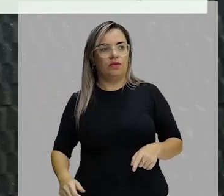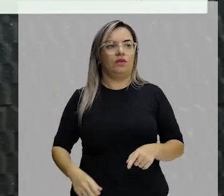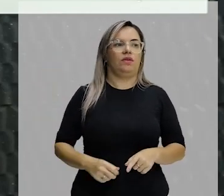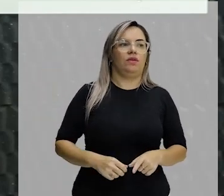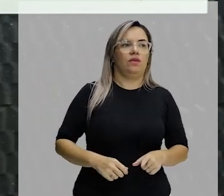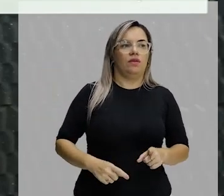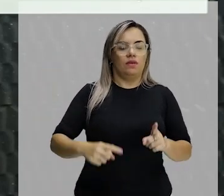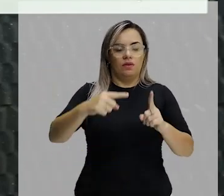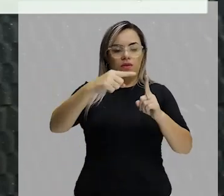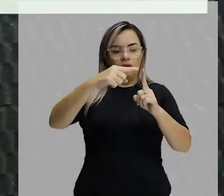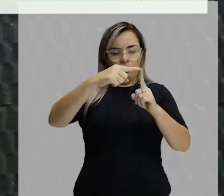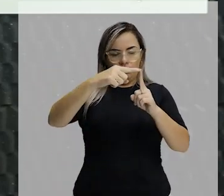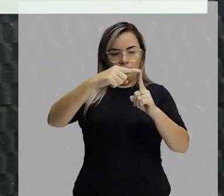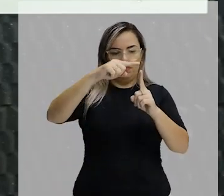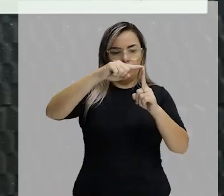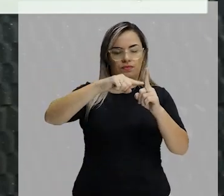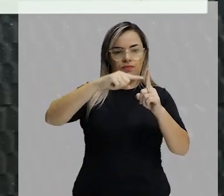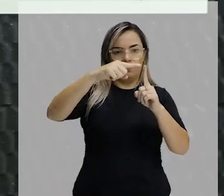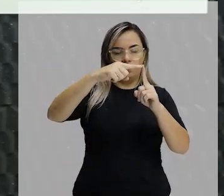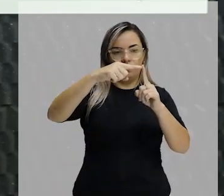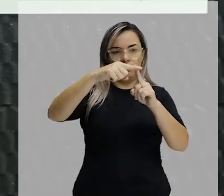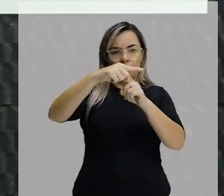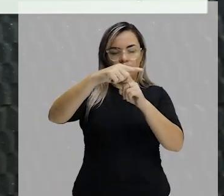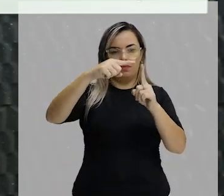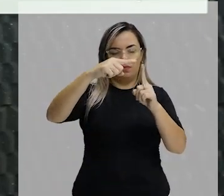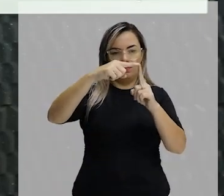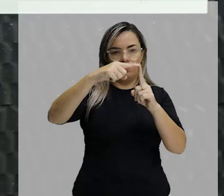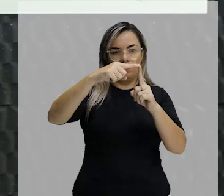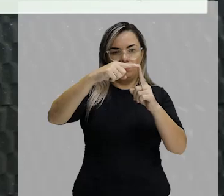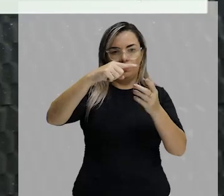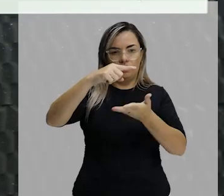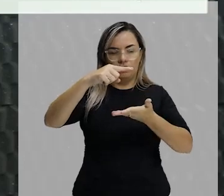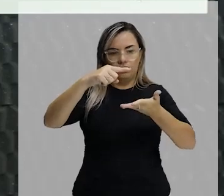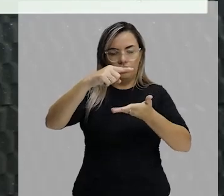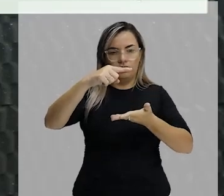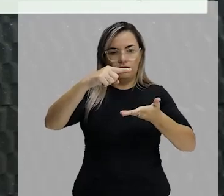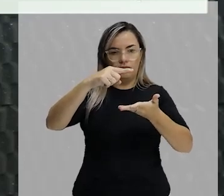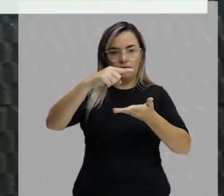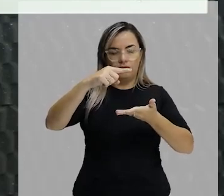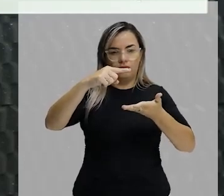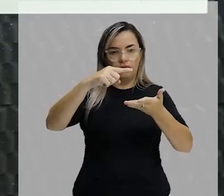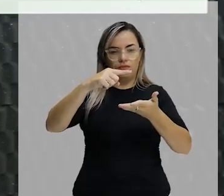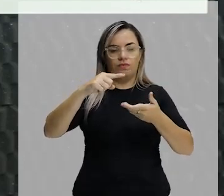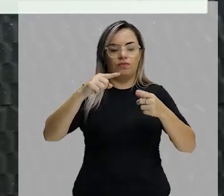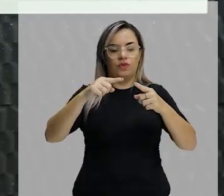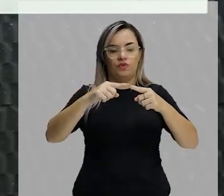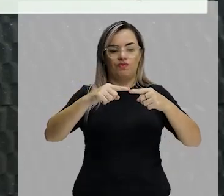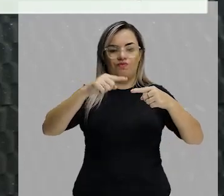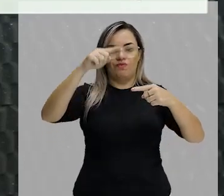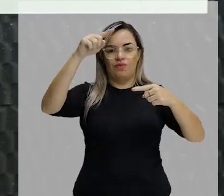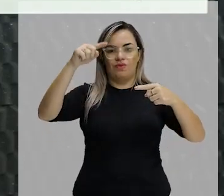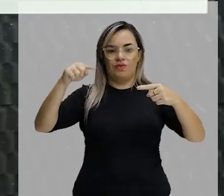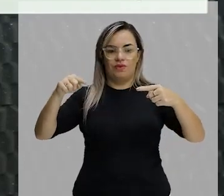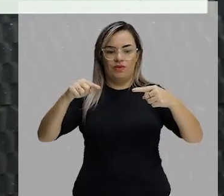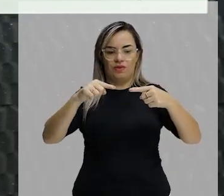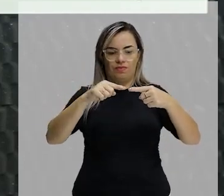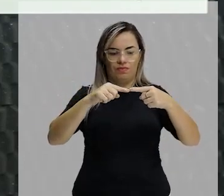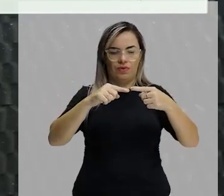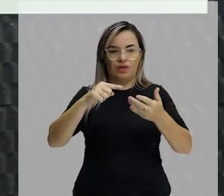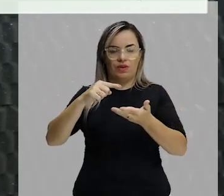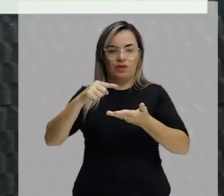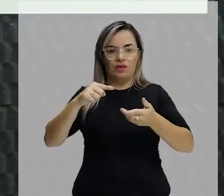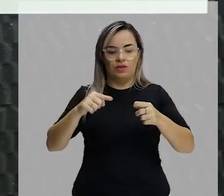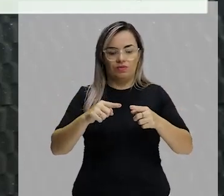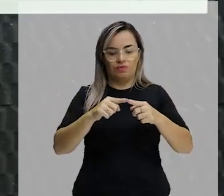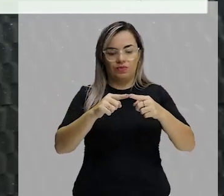do cubo e pela diagonal da base, ela forma um triângulo retângulo. Então, você pode também,